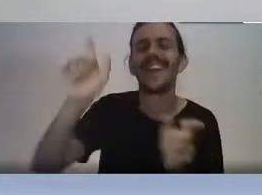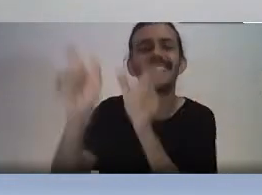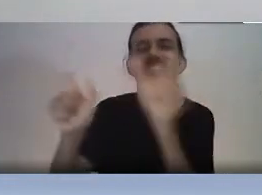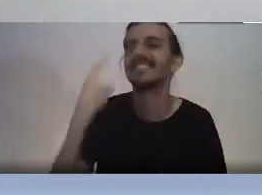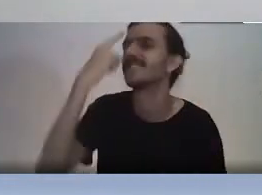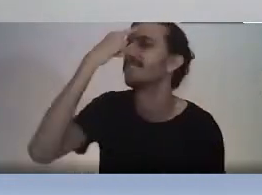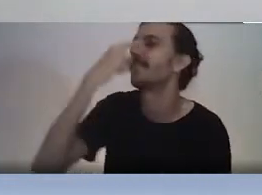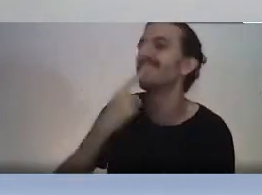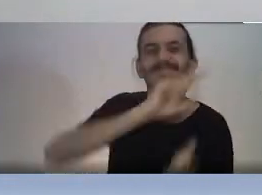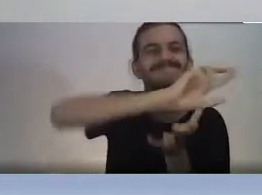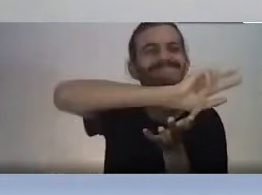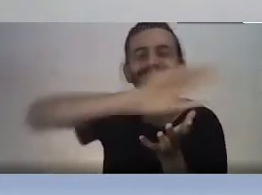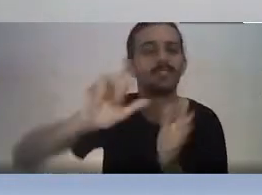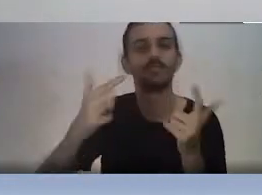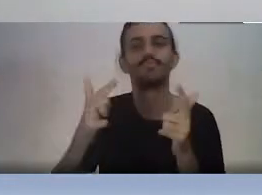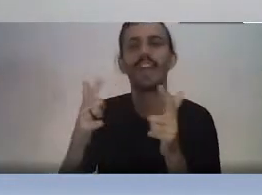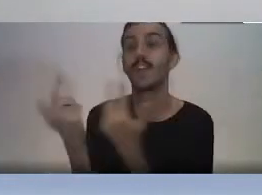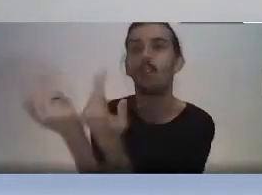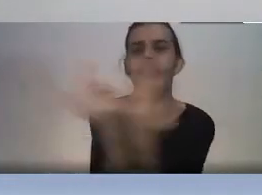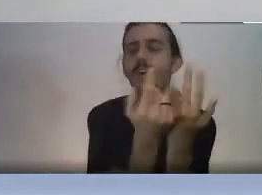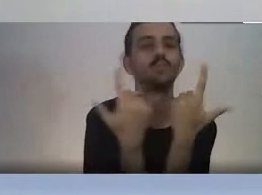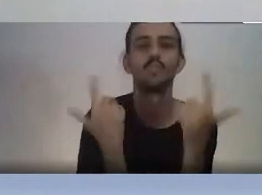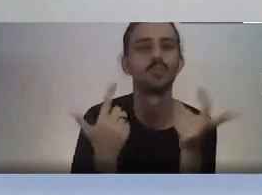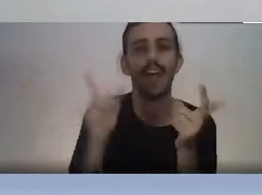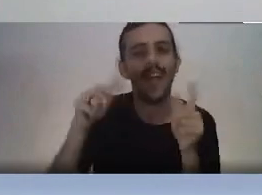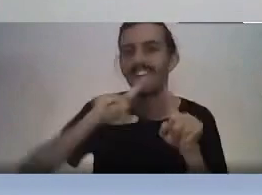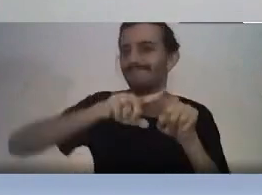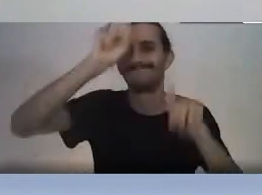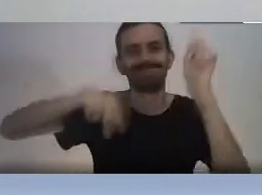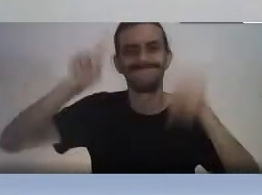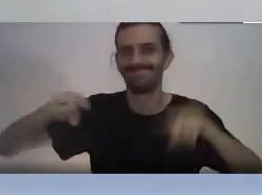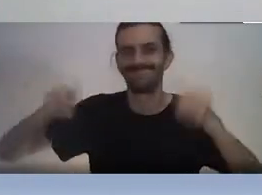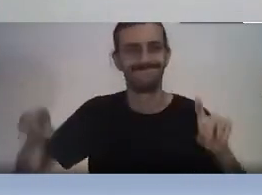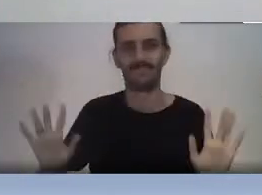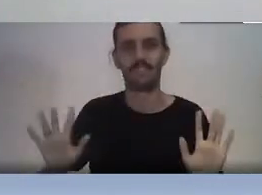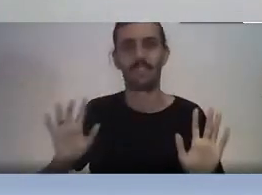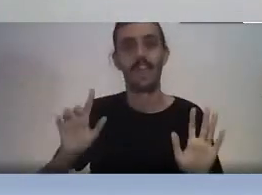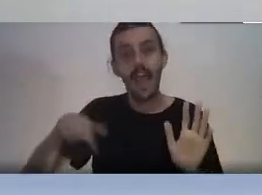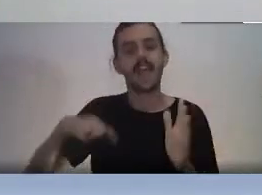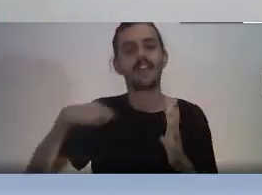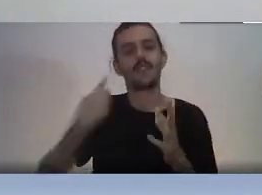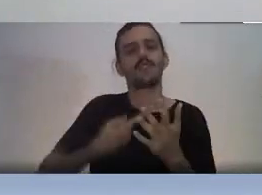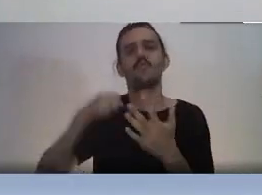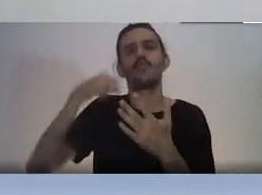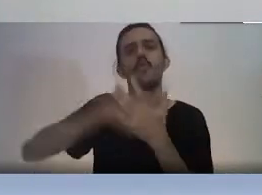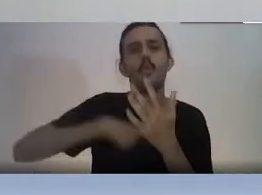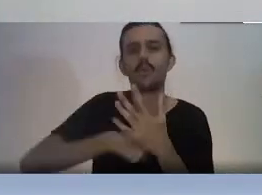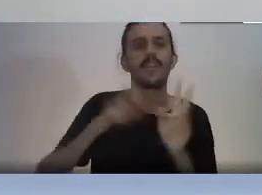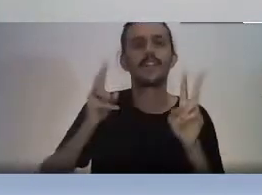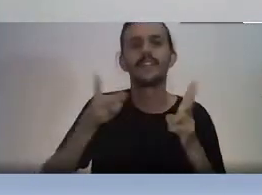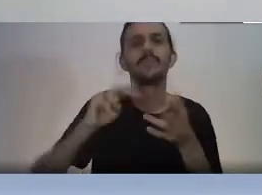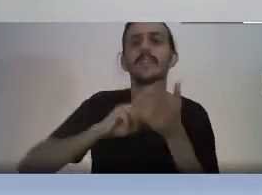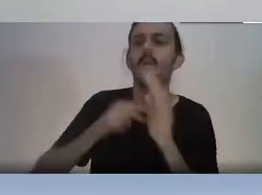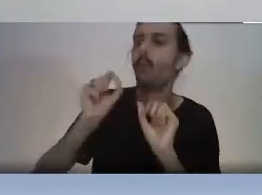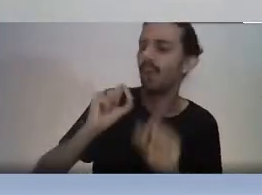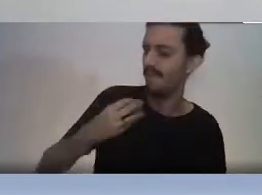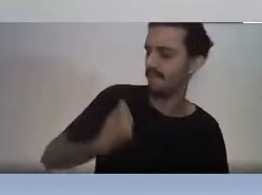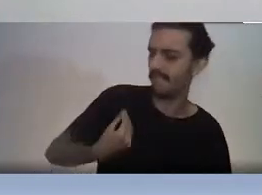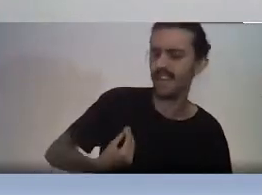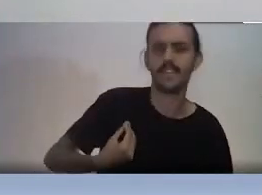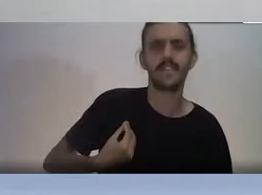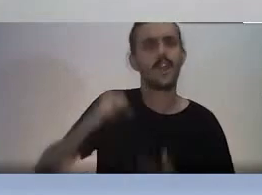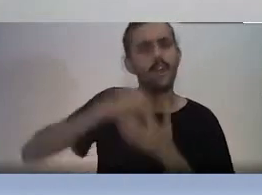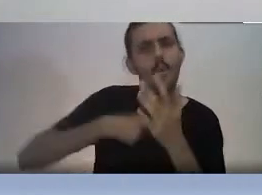como disputas de poder, a luta por um significado de vida, a redução do sofrimento e busca por paz e